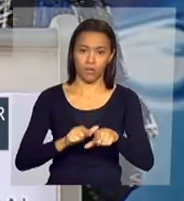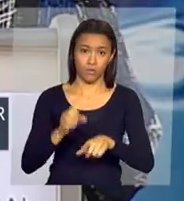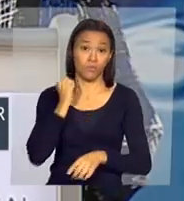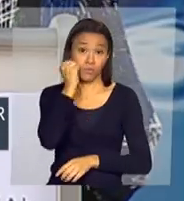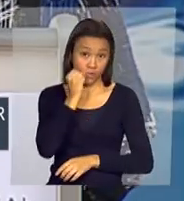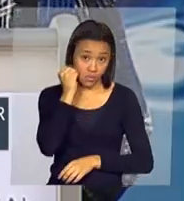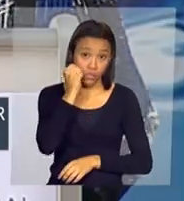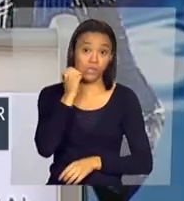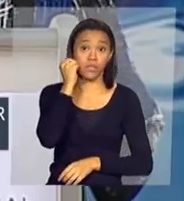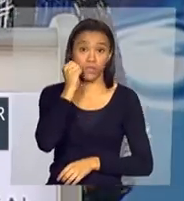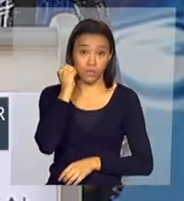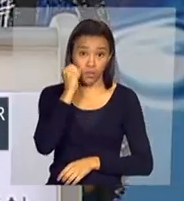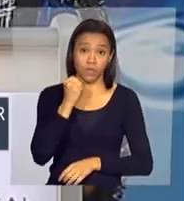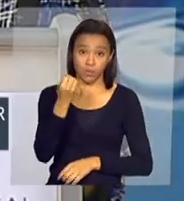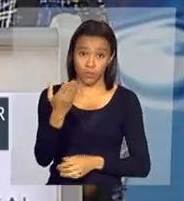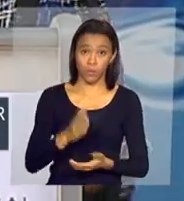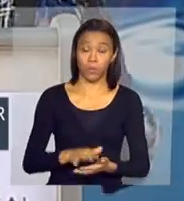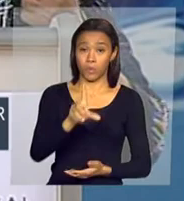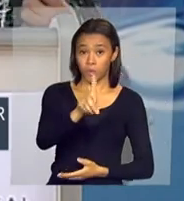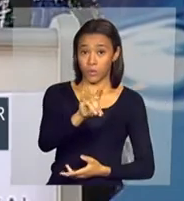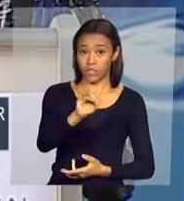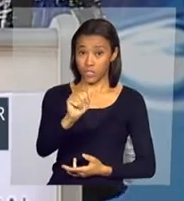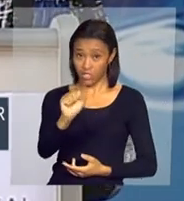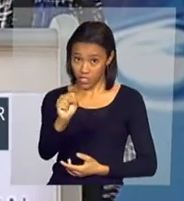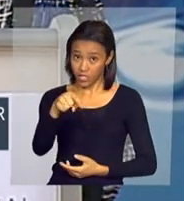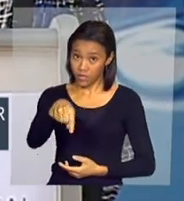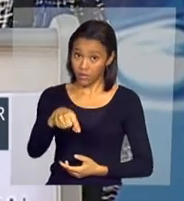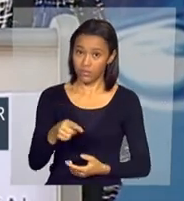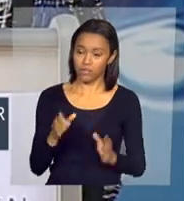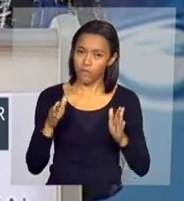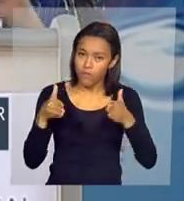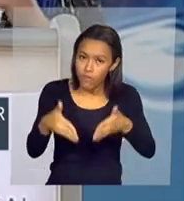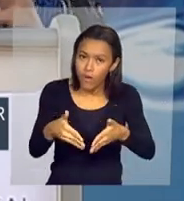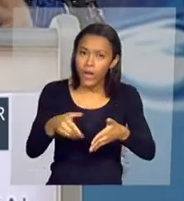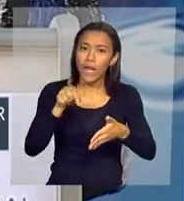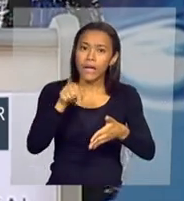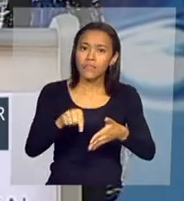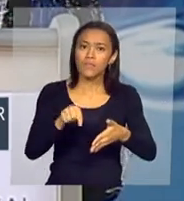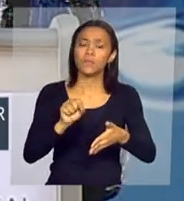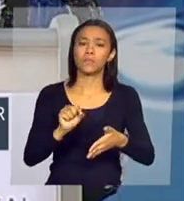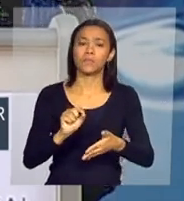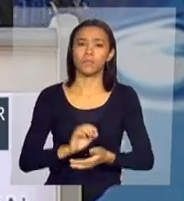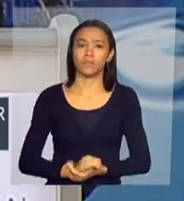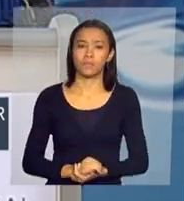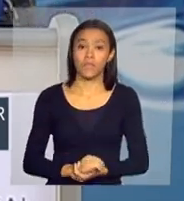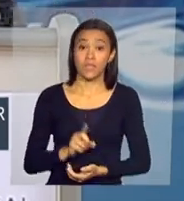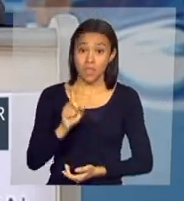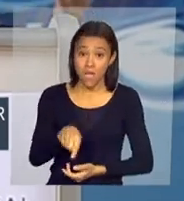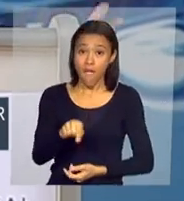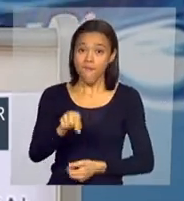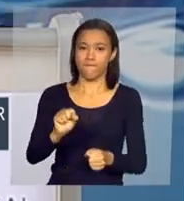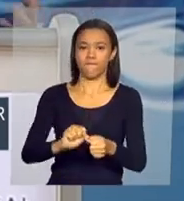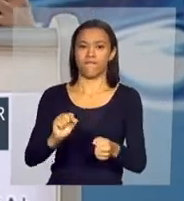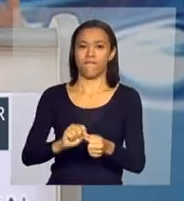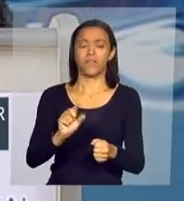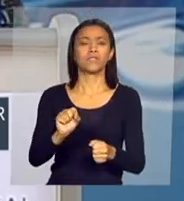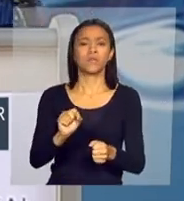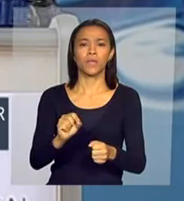senador Wellington Dias nesta questão crucial, que é fazer